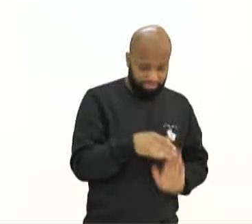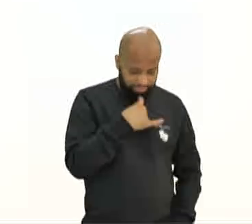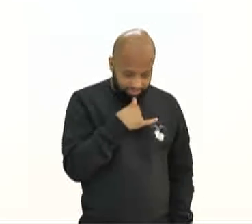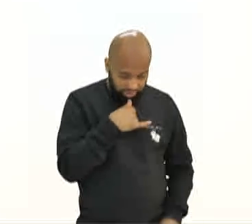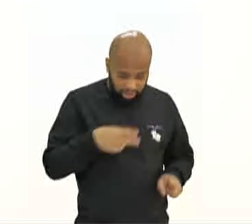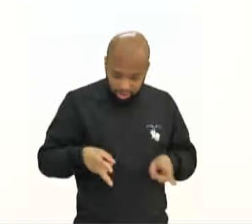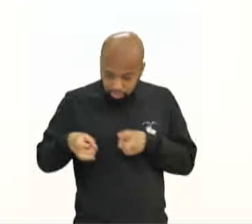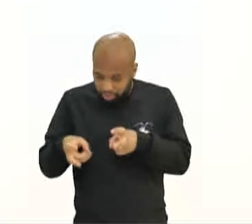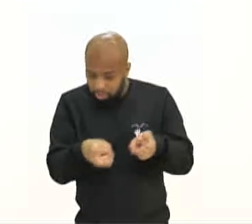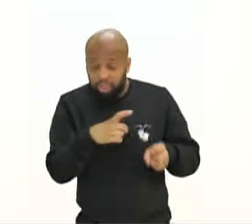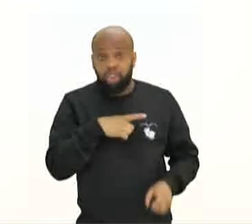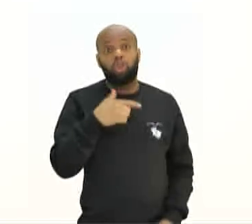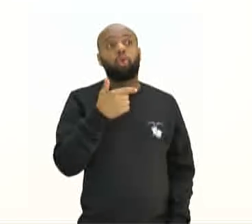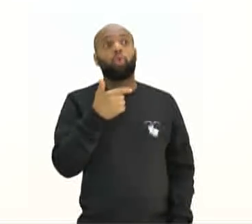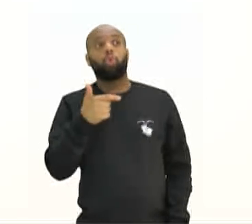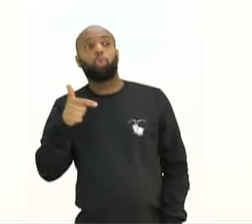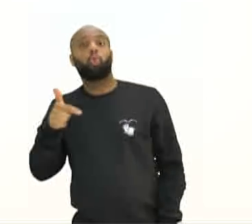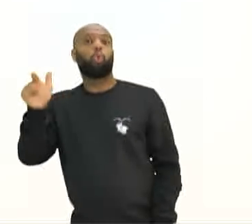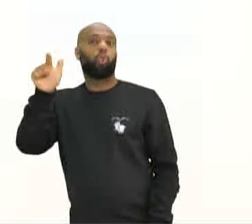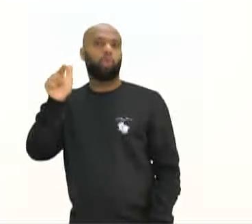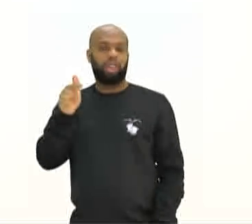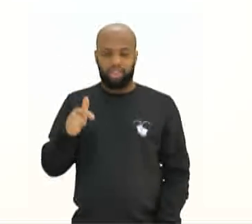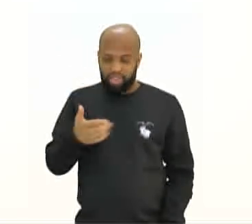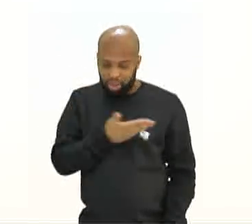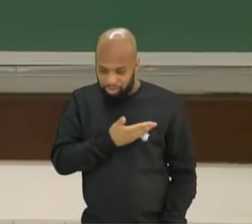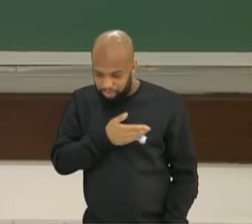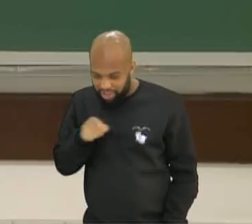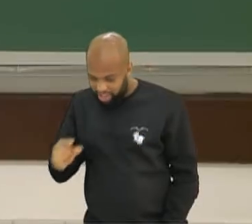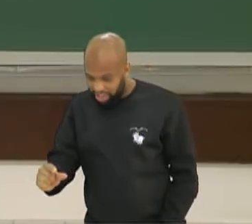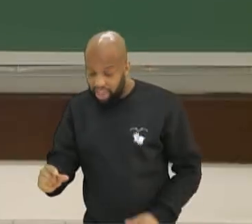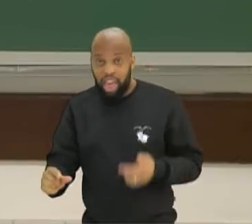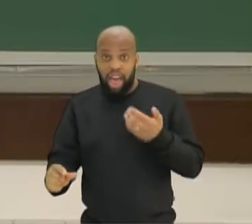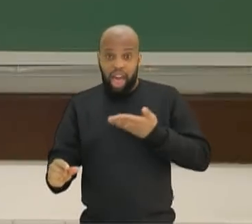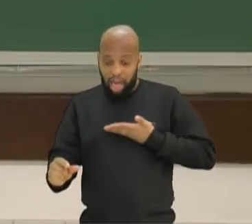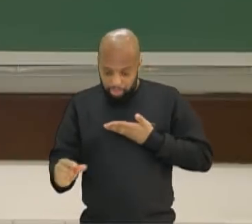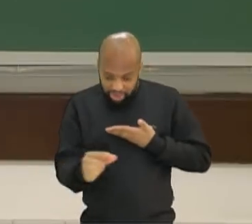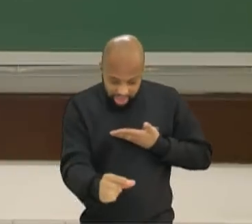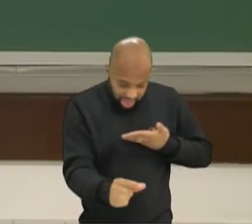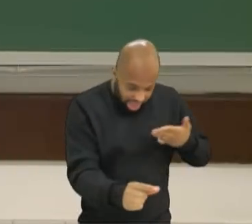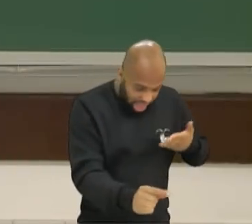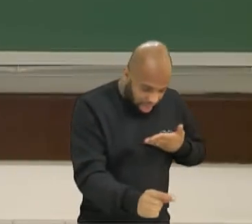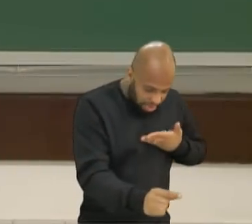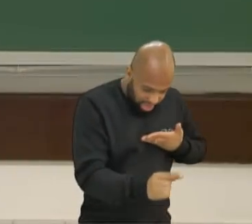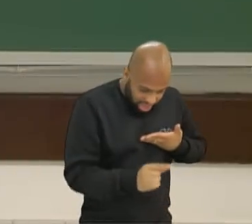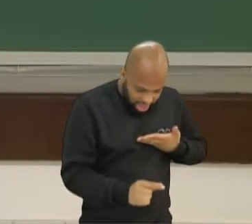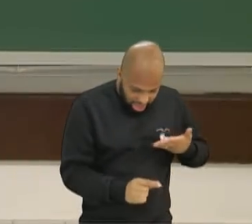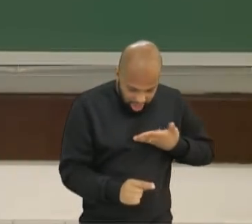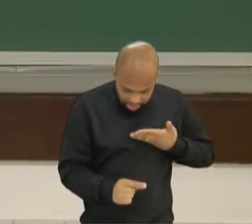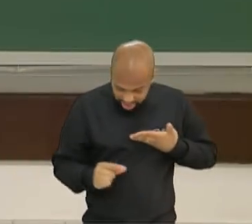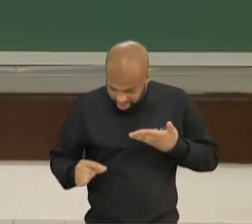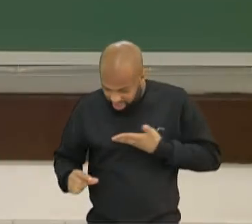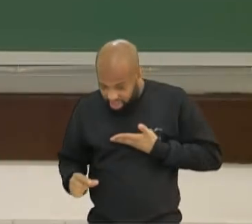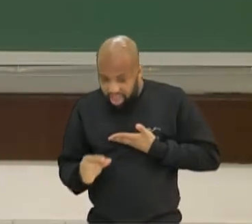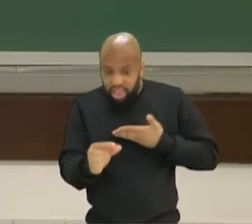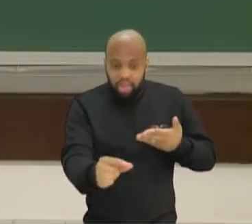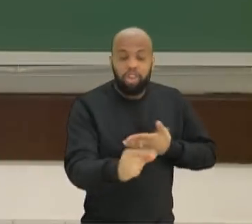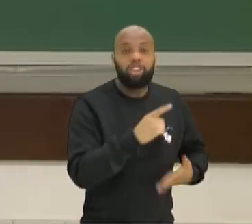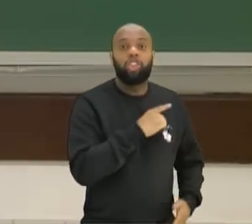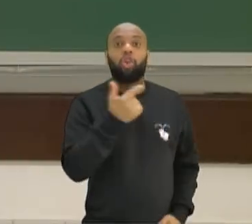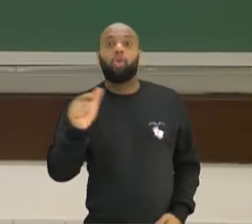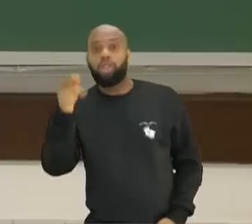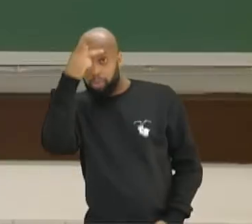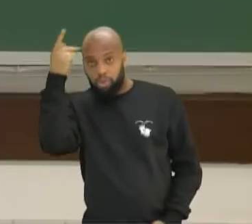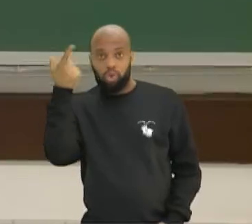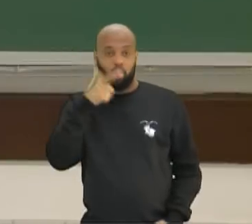percebeu o quê? Que existiam outras amigas. Então, outras pessoas podiam tirar esta tristeza dela.